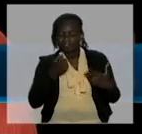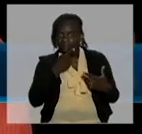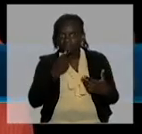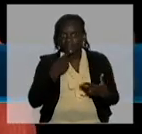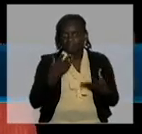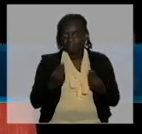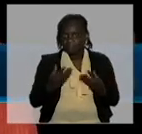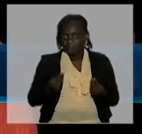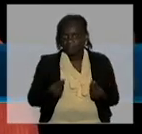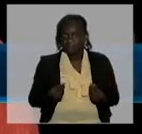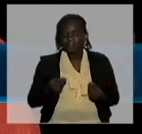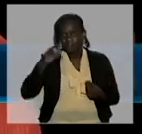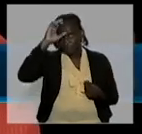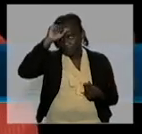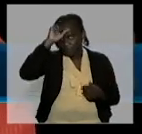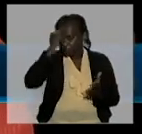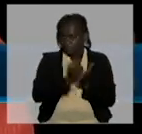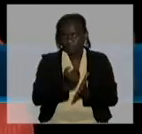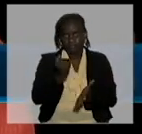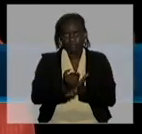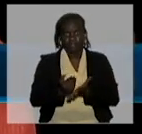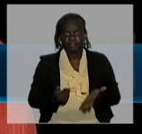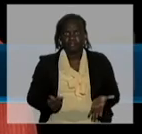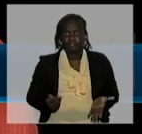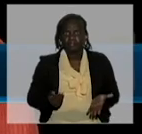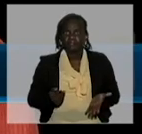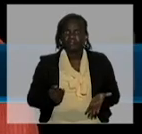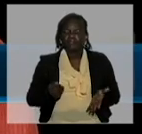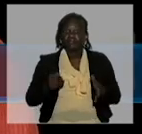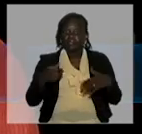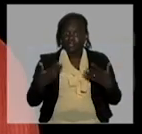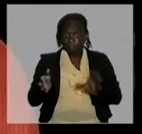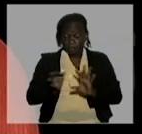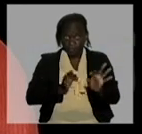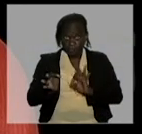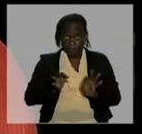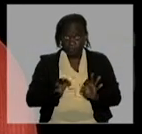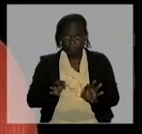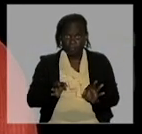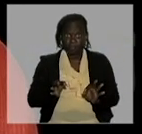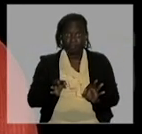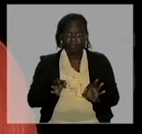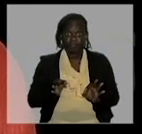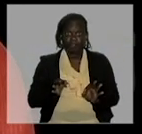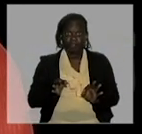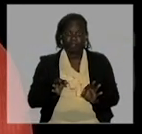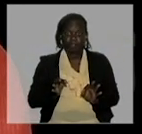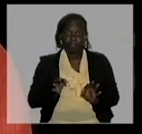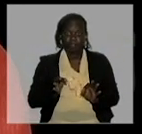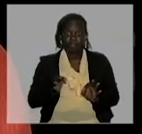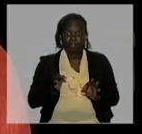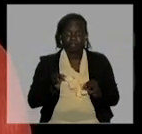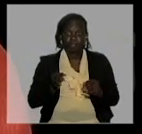divertiu muito, né? Mas aprendeu muito mais, né? E a produção